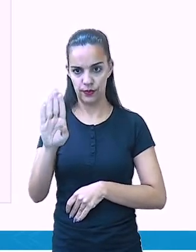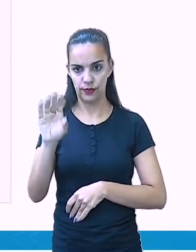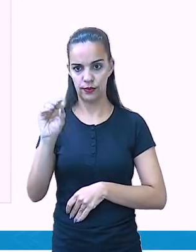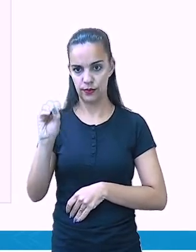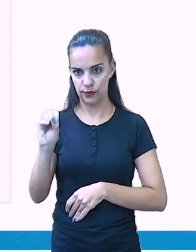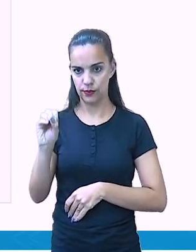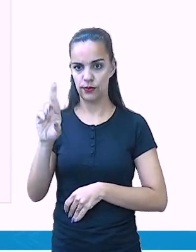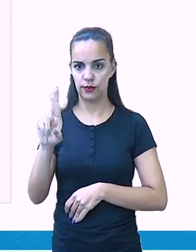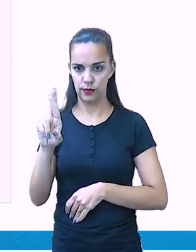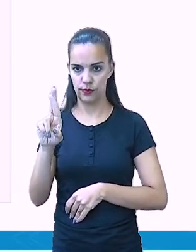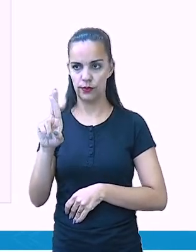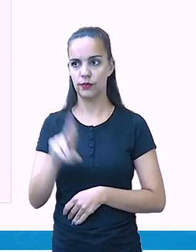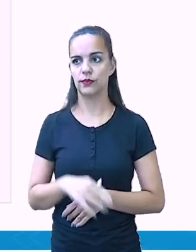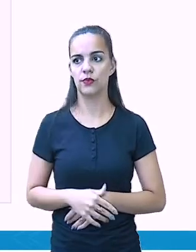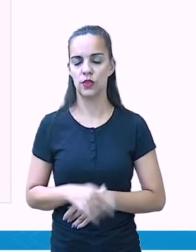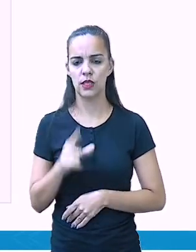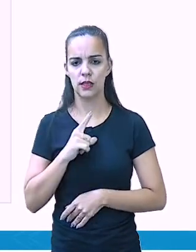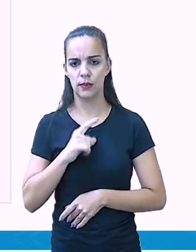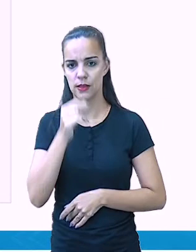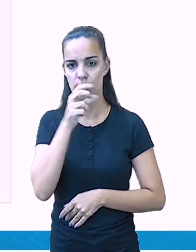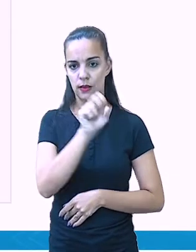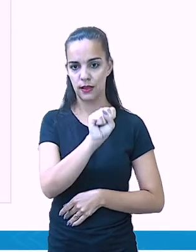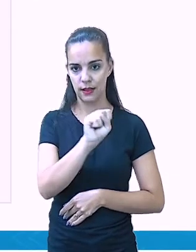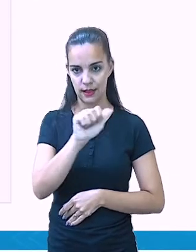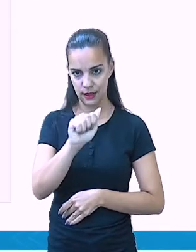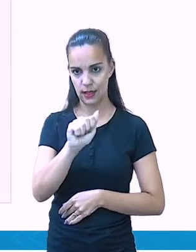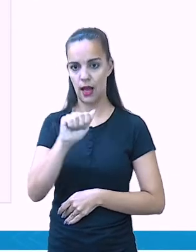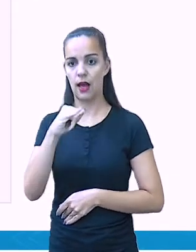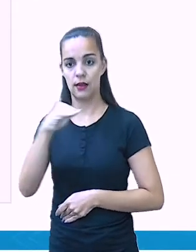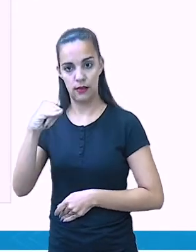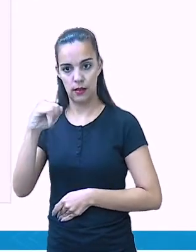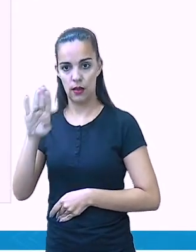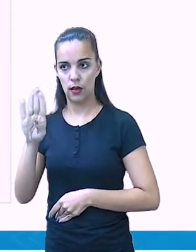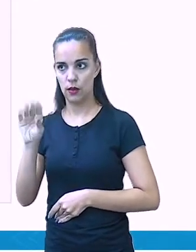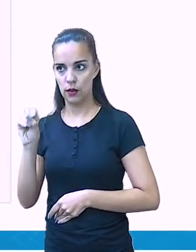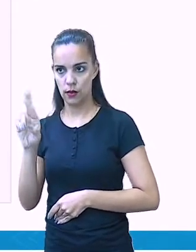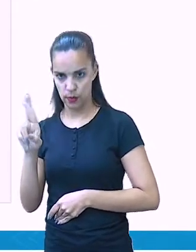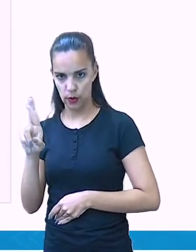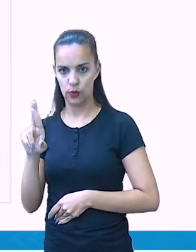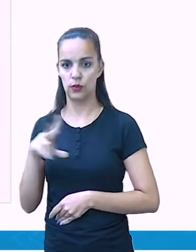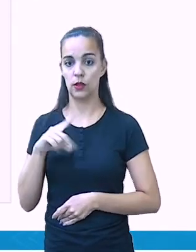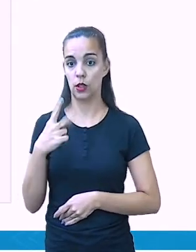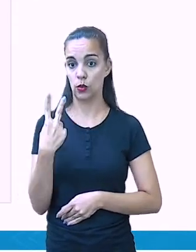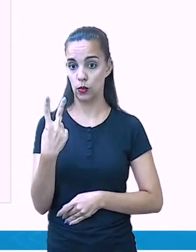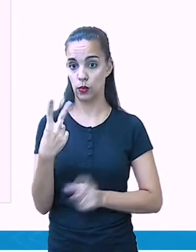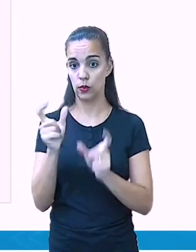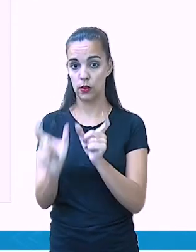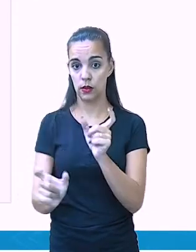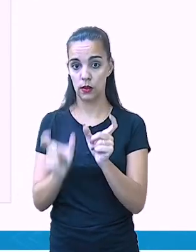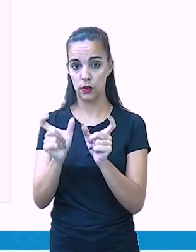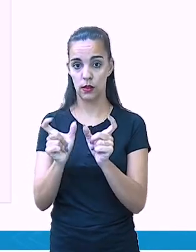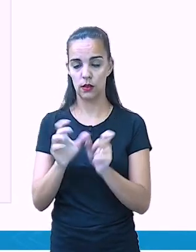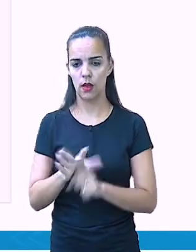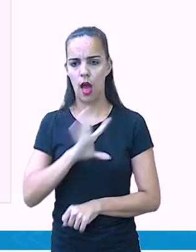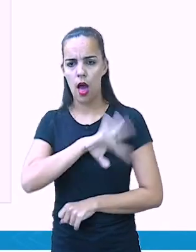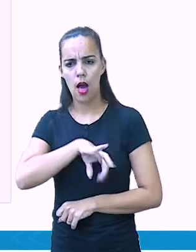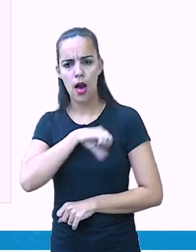sabor. Estão percebendo que todas essas palavras são compostas por 2 sílabas? Amor,